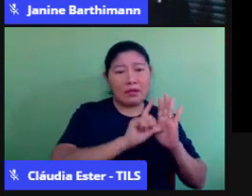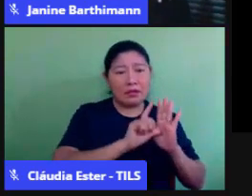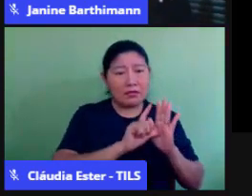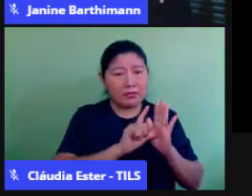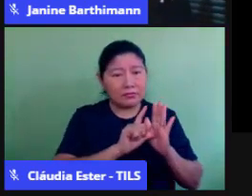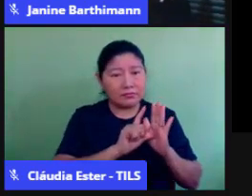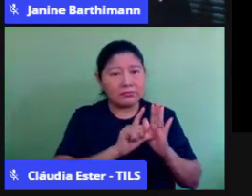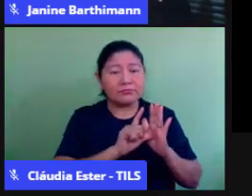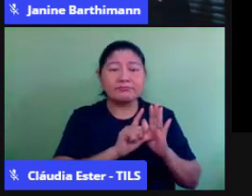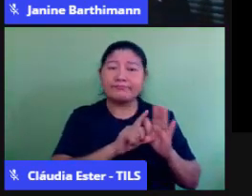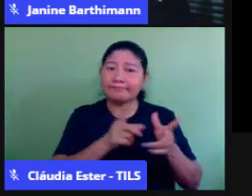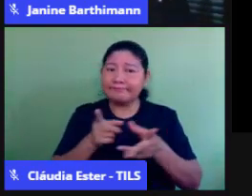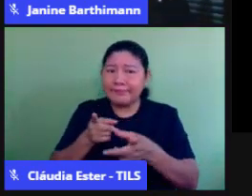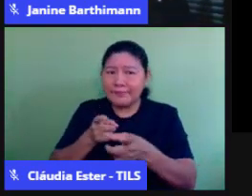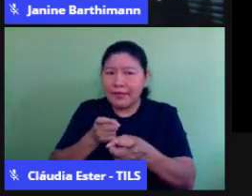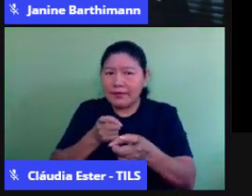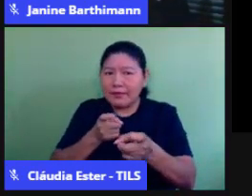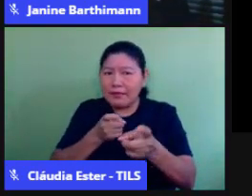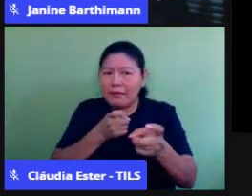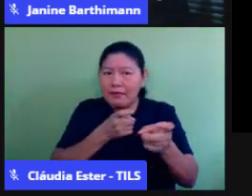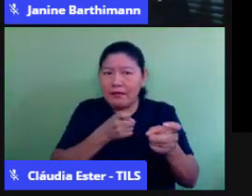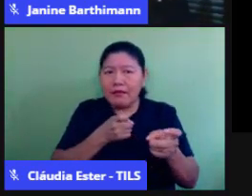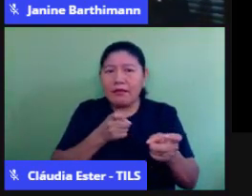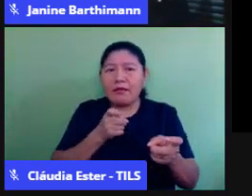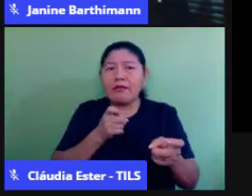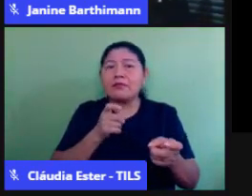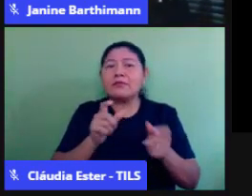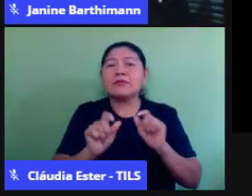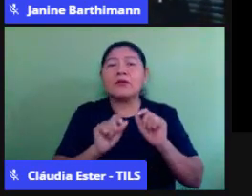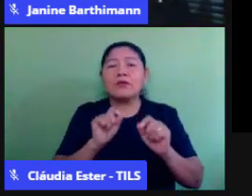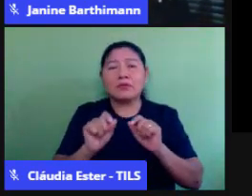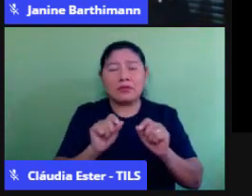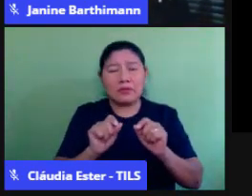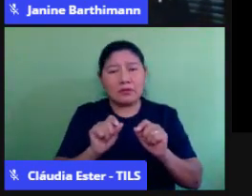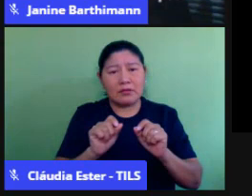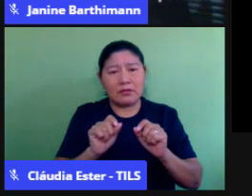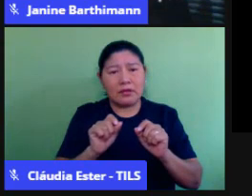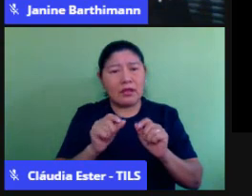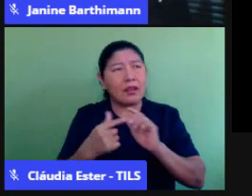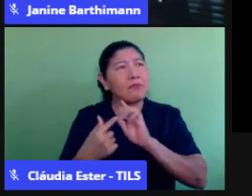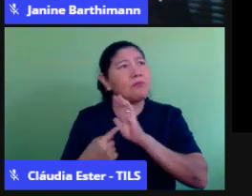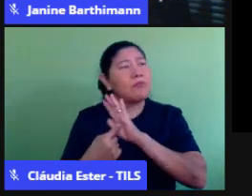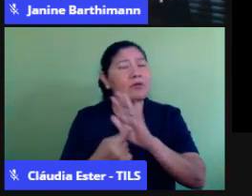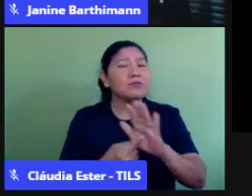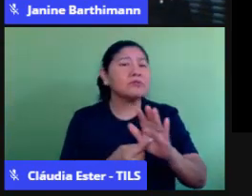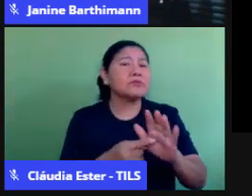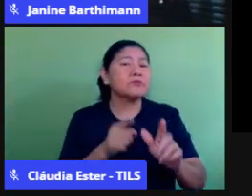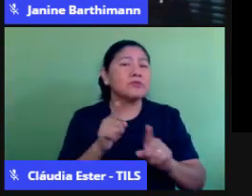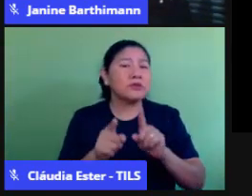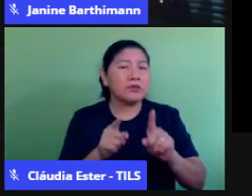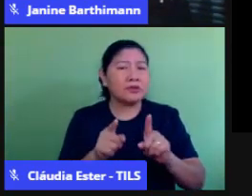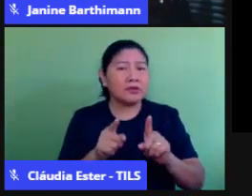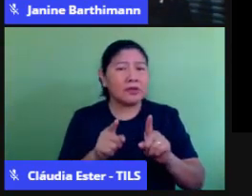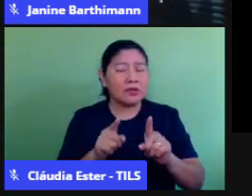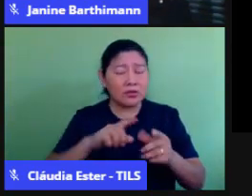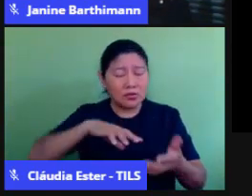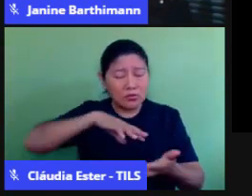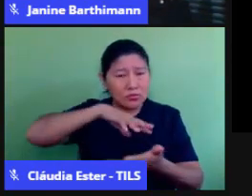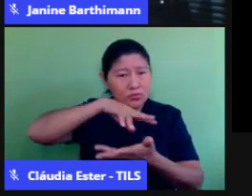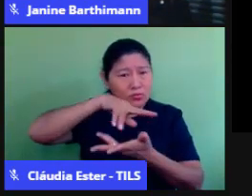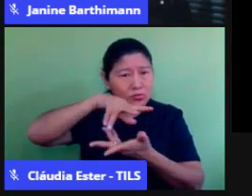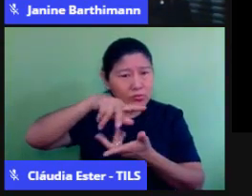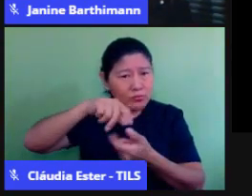aqueles efeitos sociais, né, do pós-guerra, do mundo em guerra como um todo,